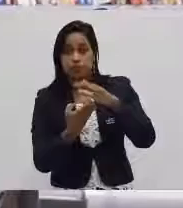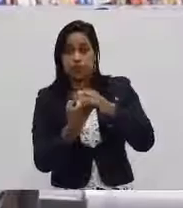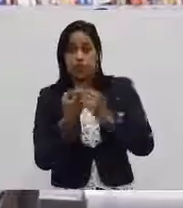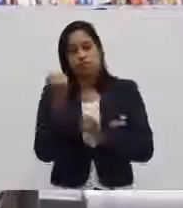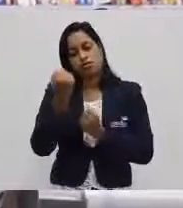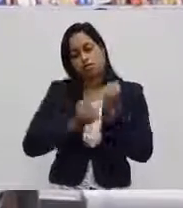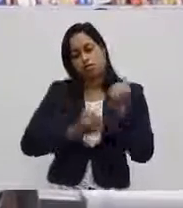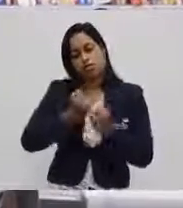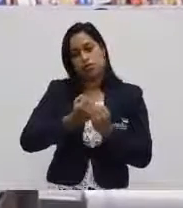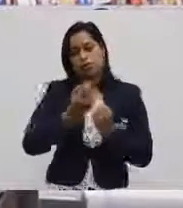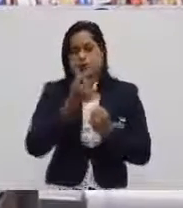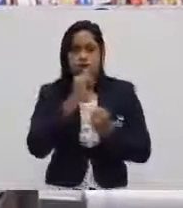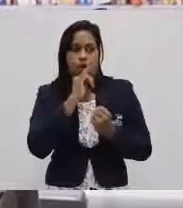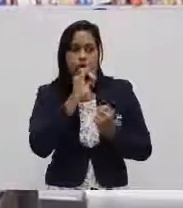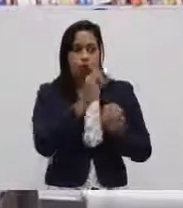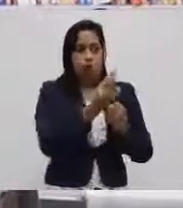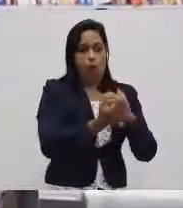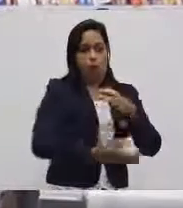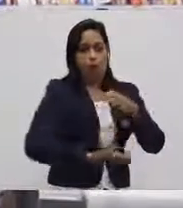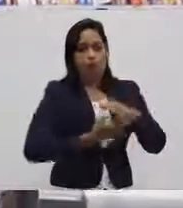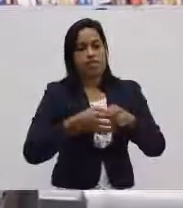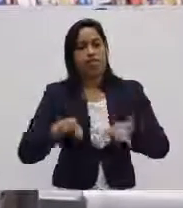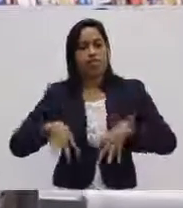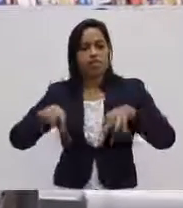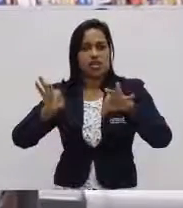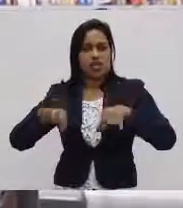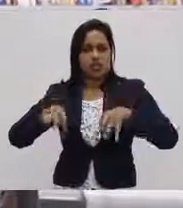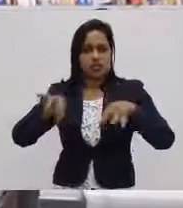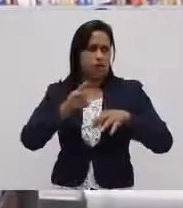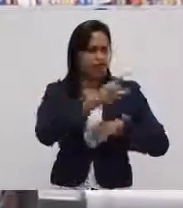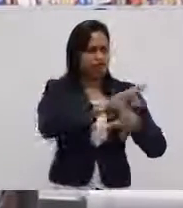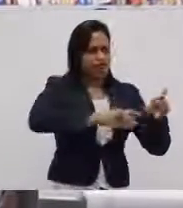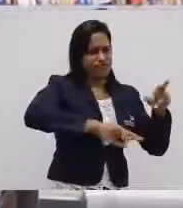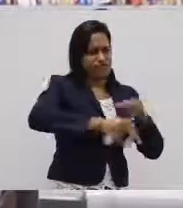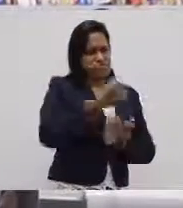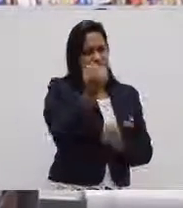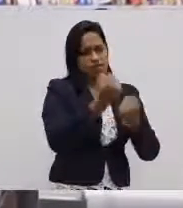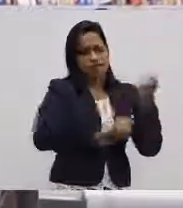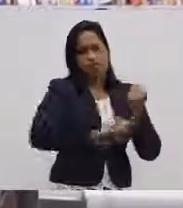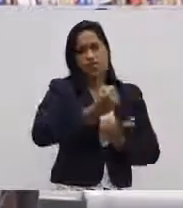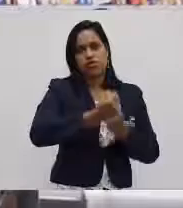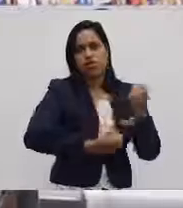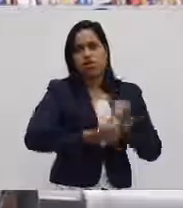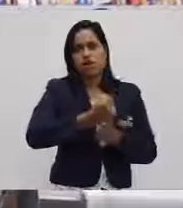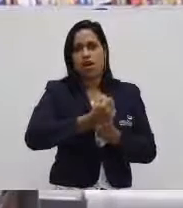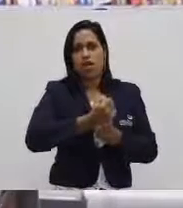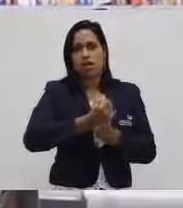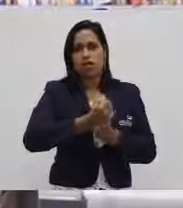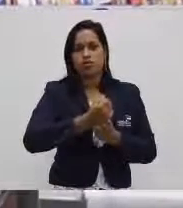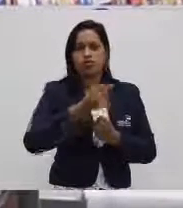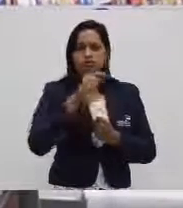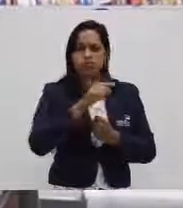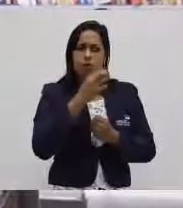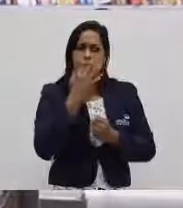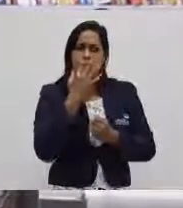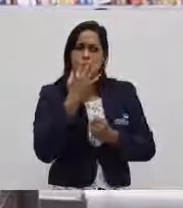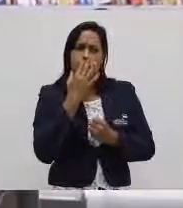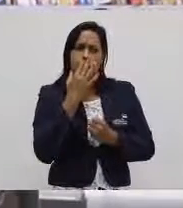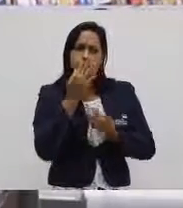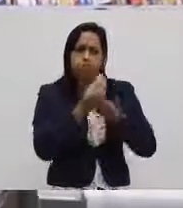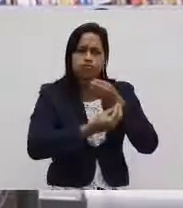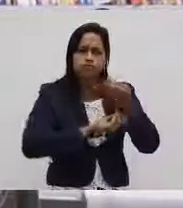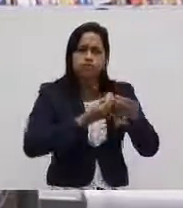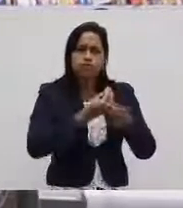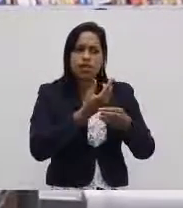indústria têxtil. Ou seja, nós produzimos vários carros em grande quantidade com características de produzir aquele carro de